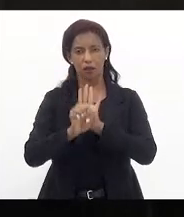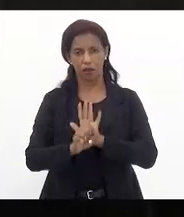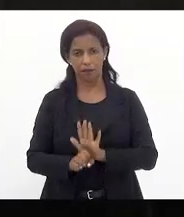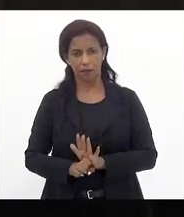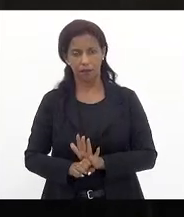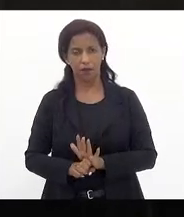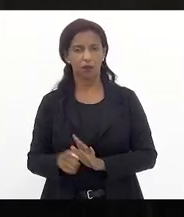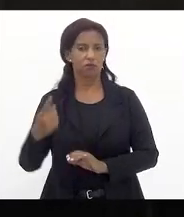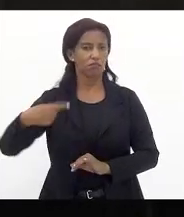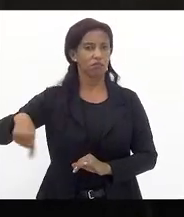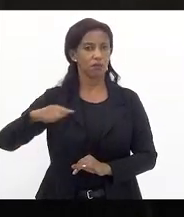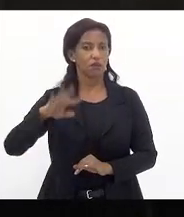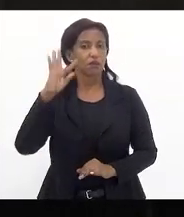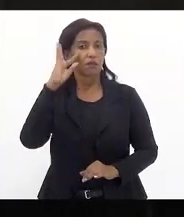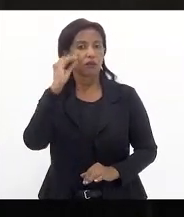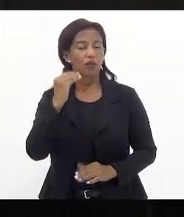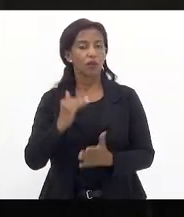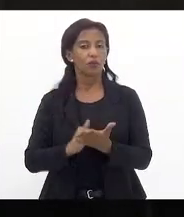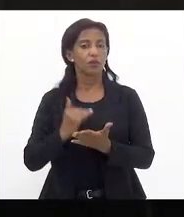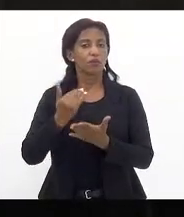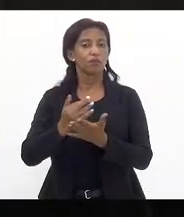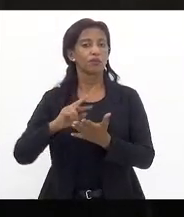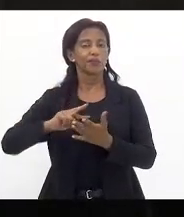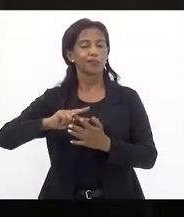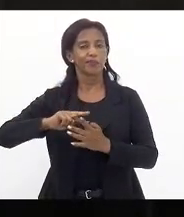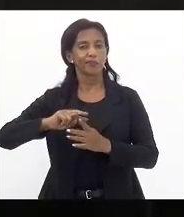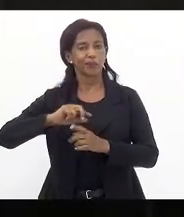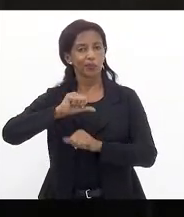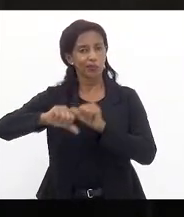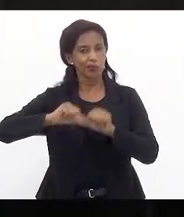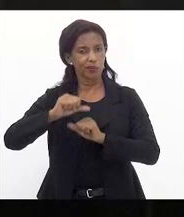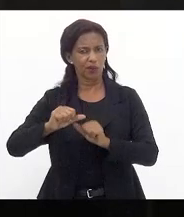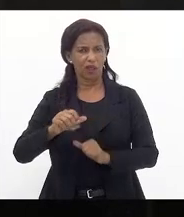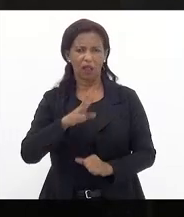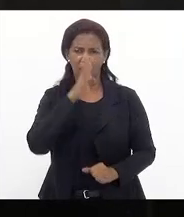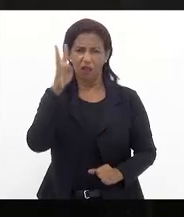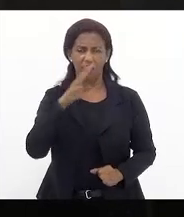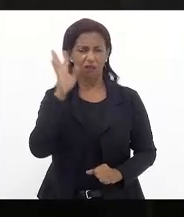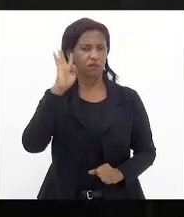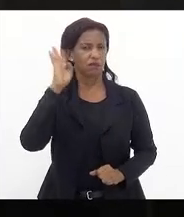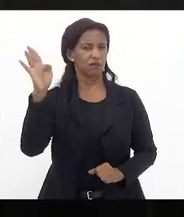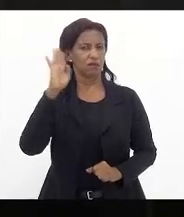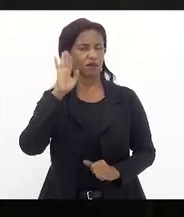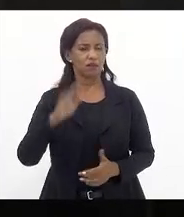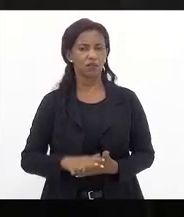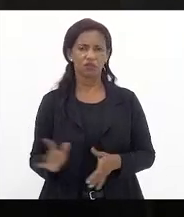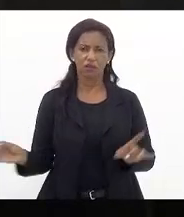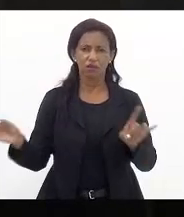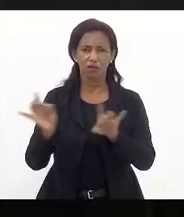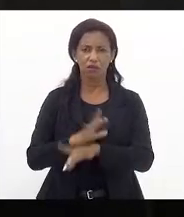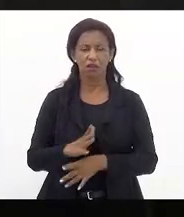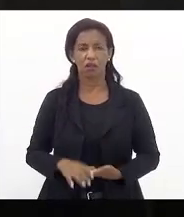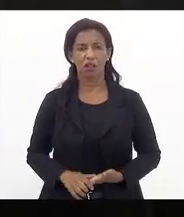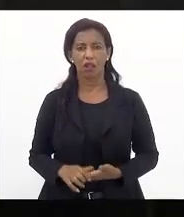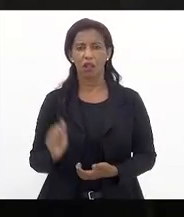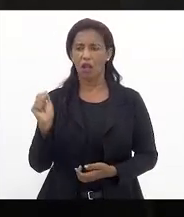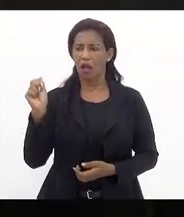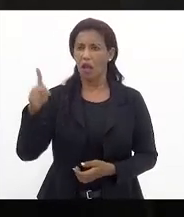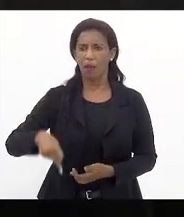para que essa decisão fosse alterada. É um absurdo imaginar de acabar com